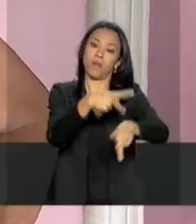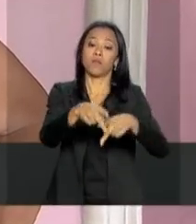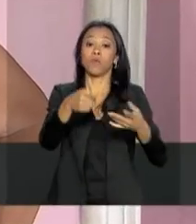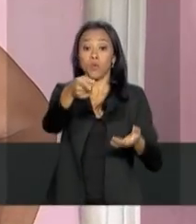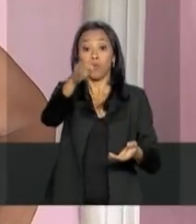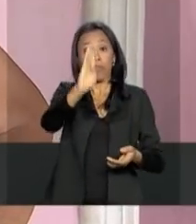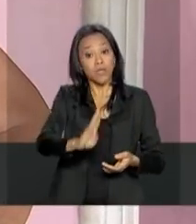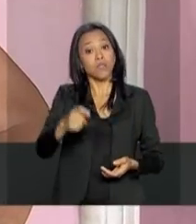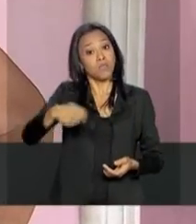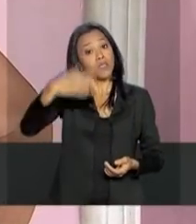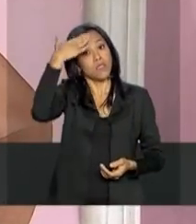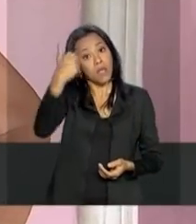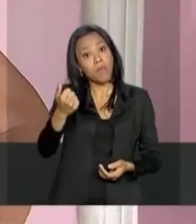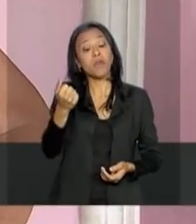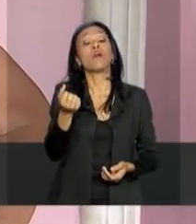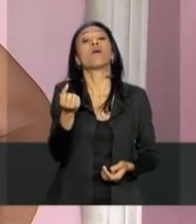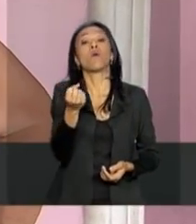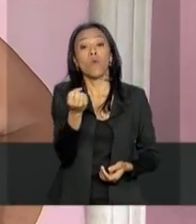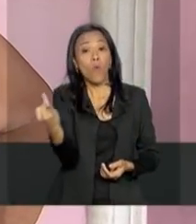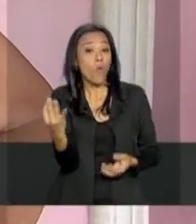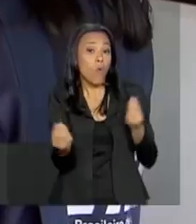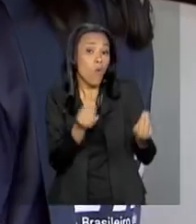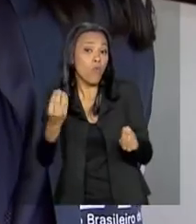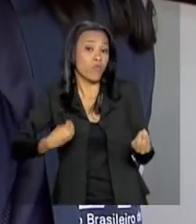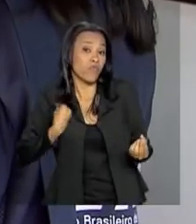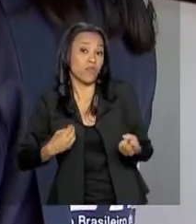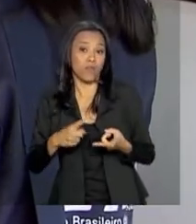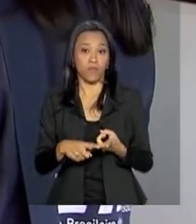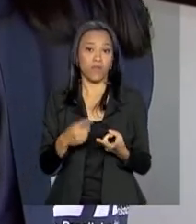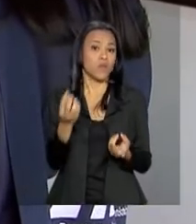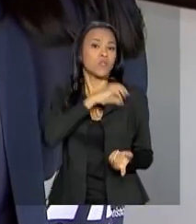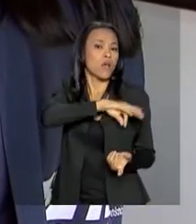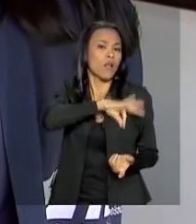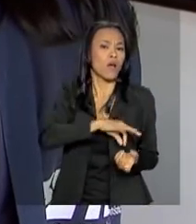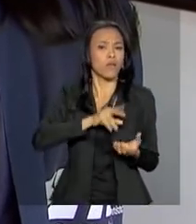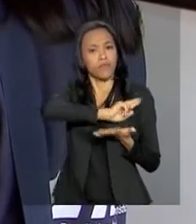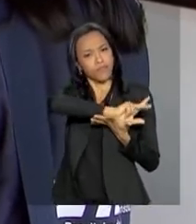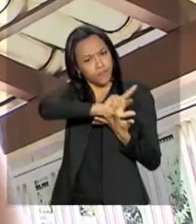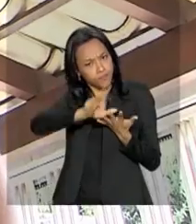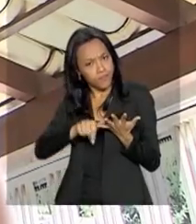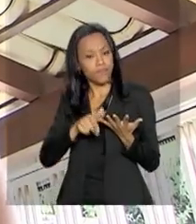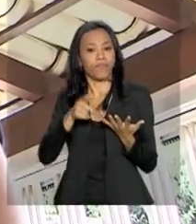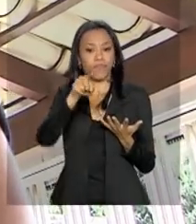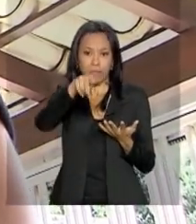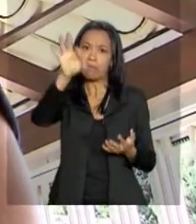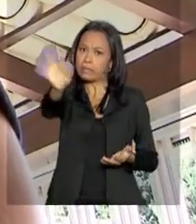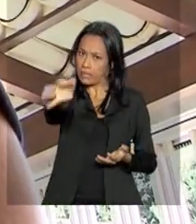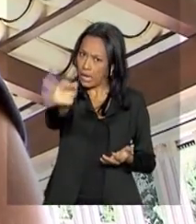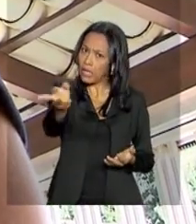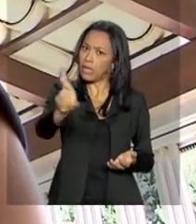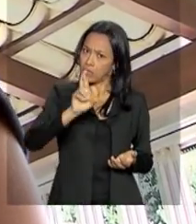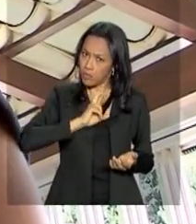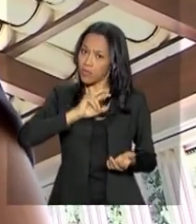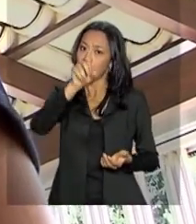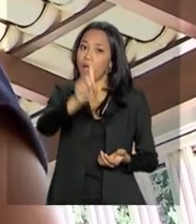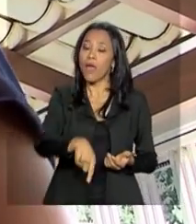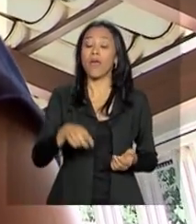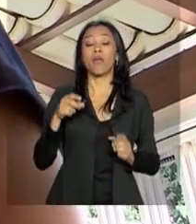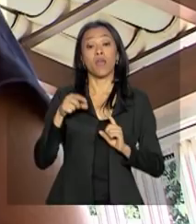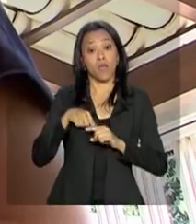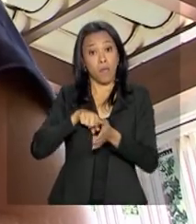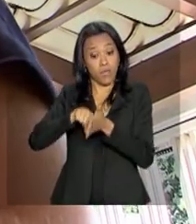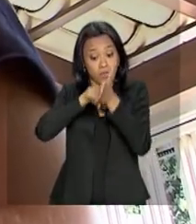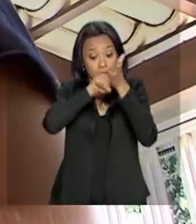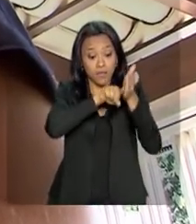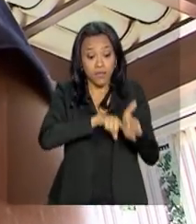tem por que ganha como vive né guilherme marinho eles estão certos o censo demográfico é a maior operação